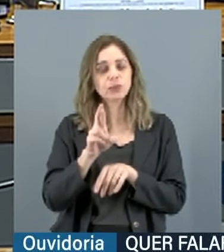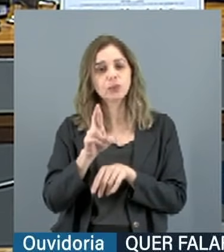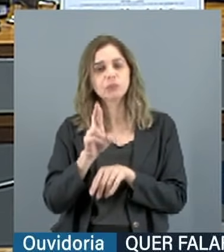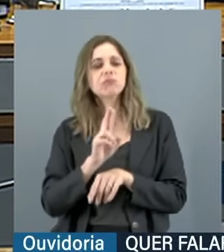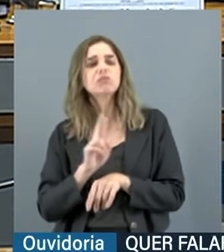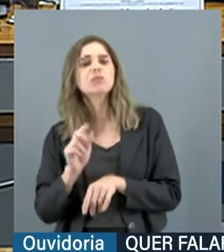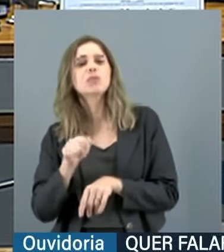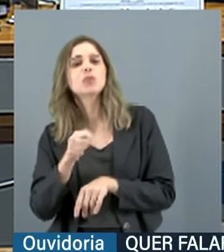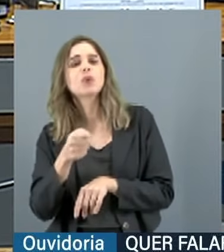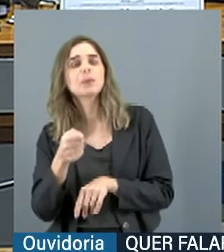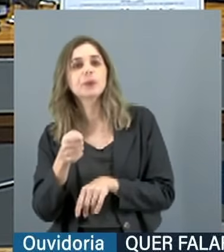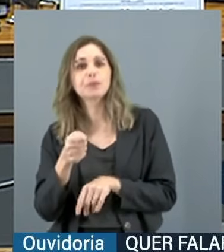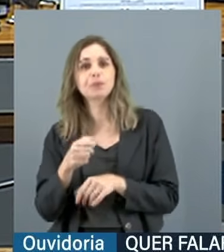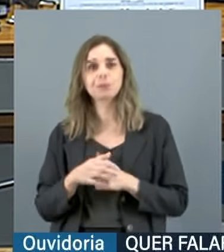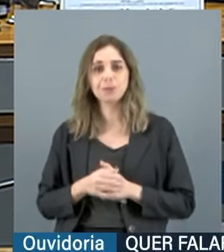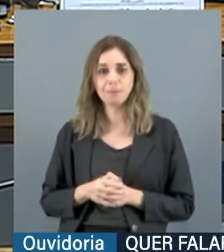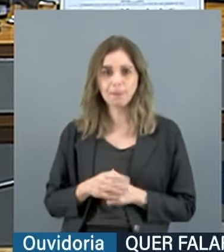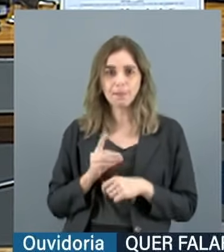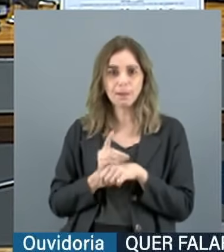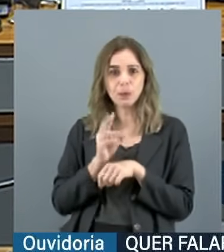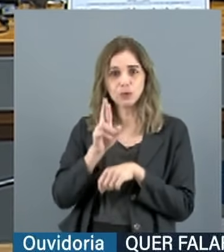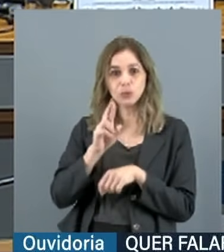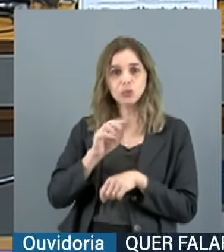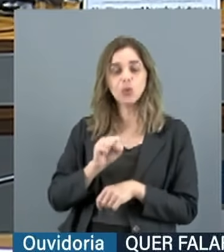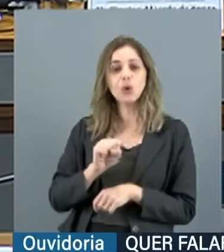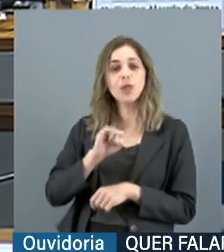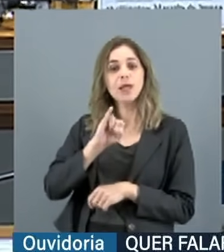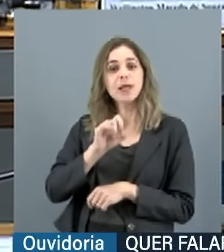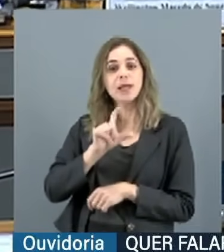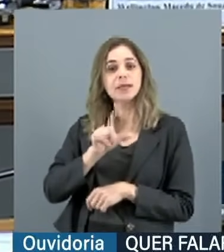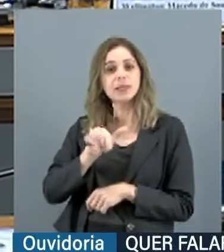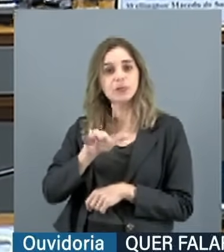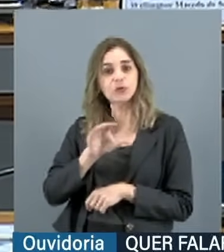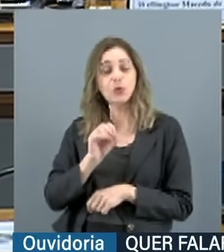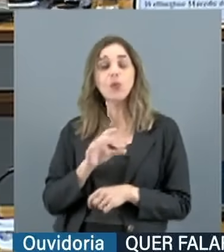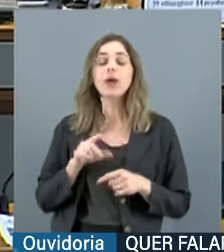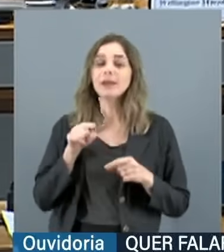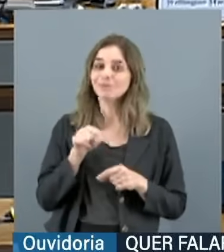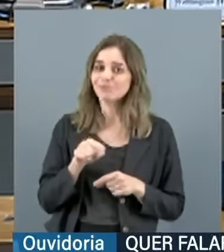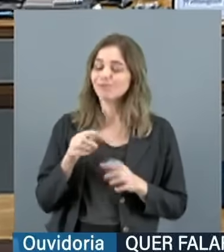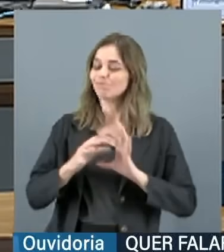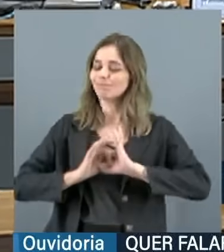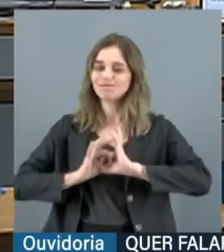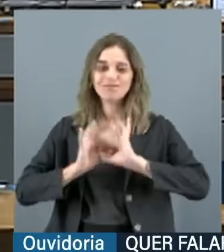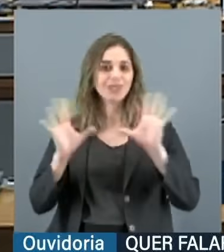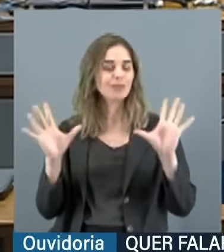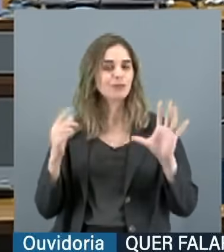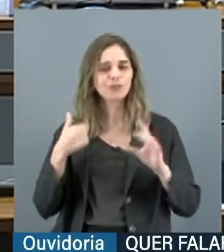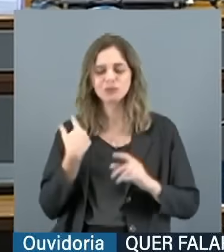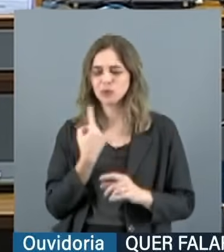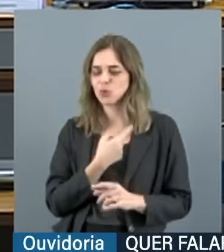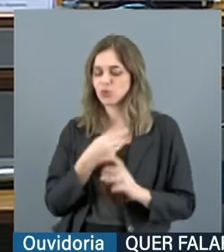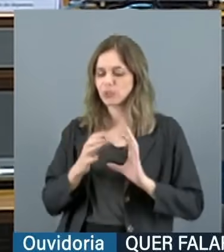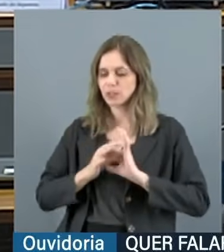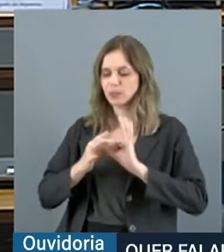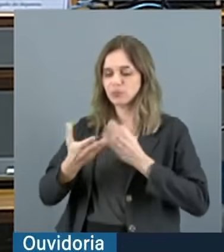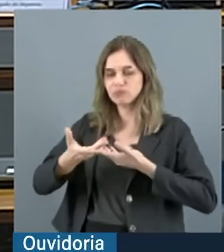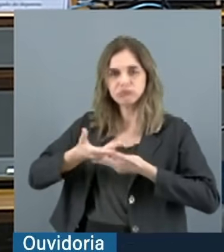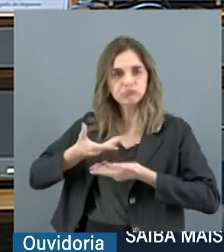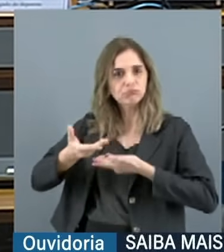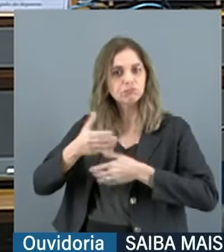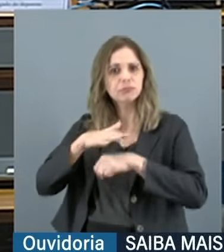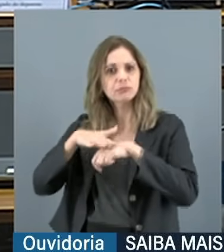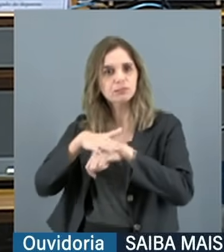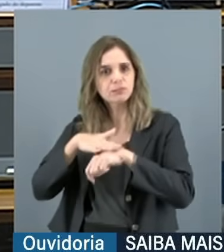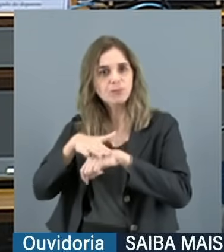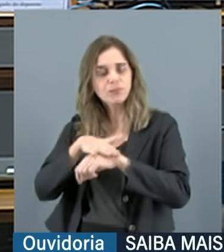dele? Doutor Cildilon, está à disposição para recebê-lo e conversar sobre a possibilidade